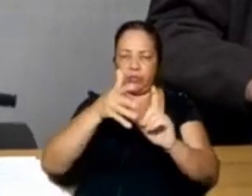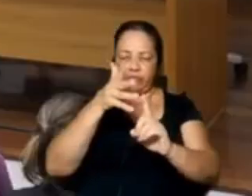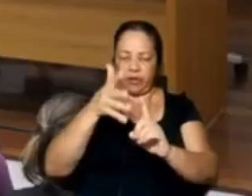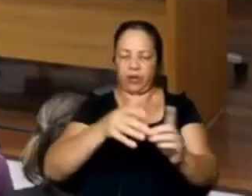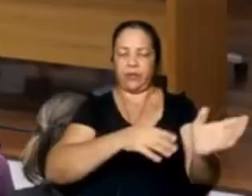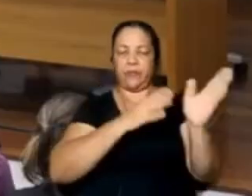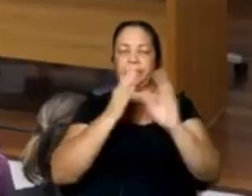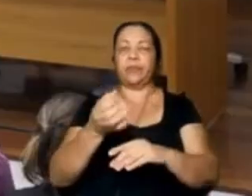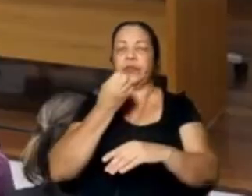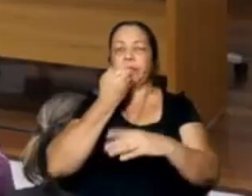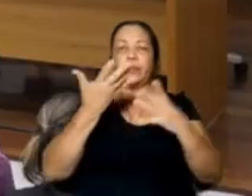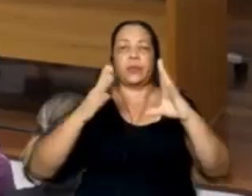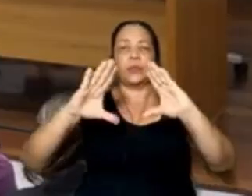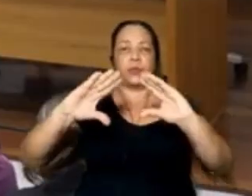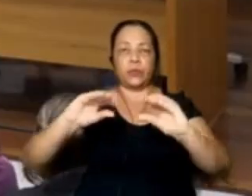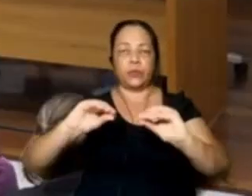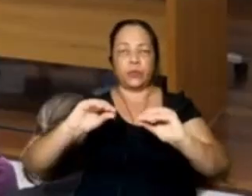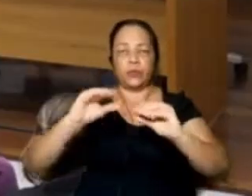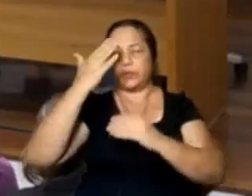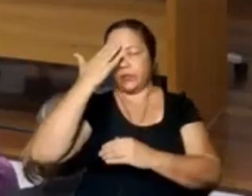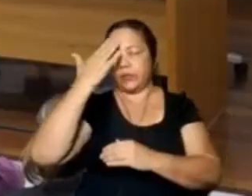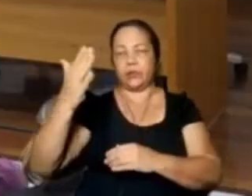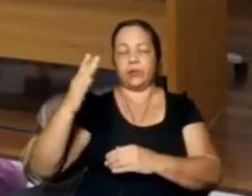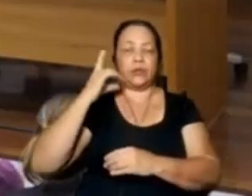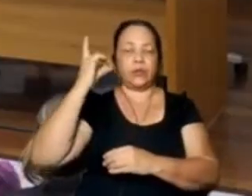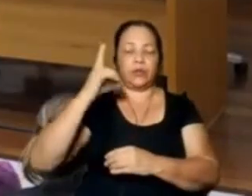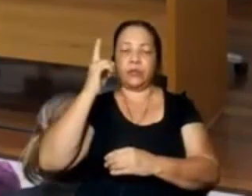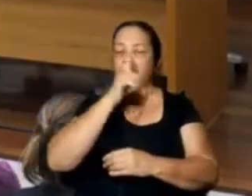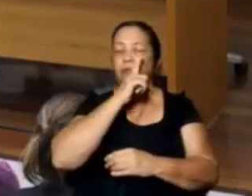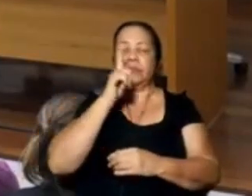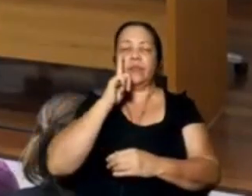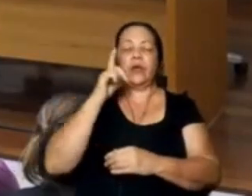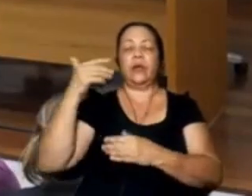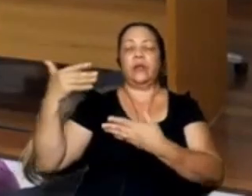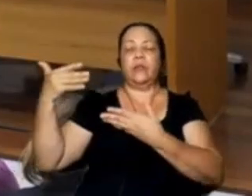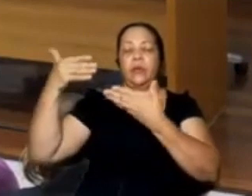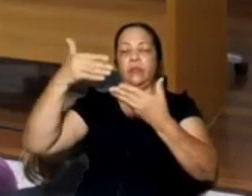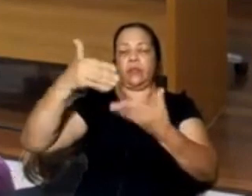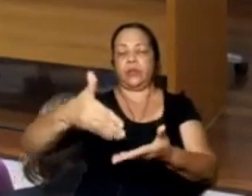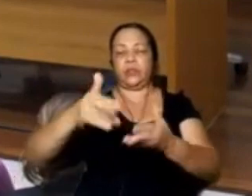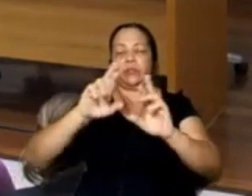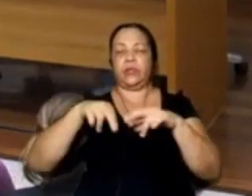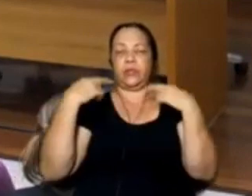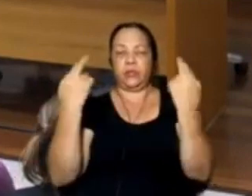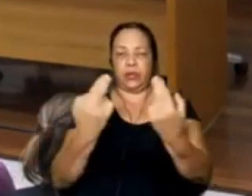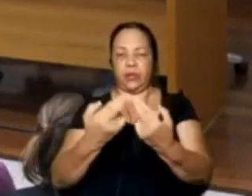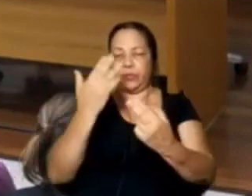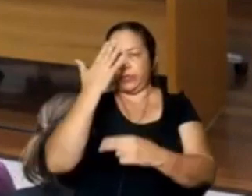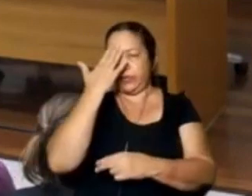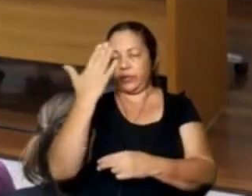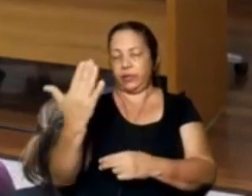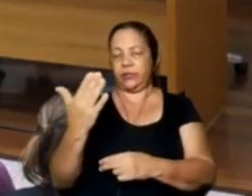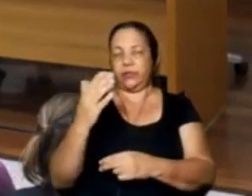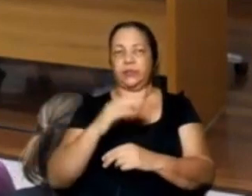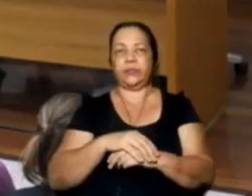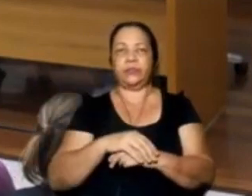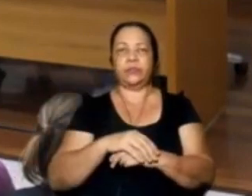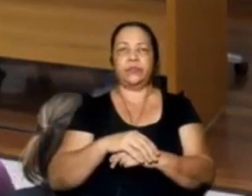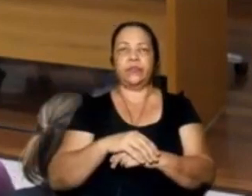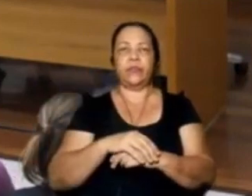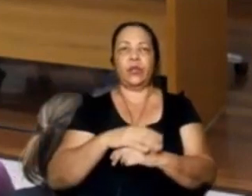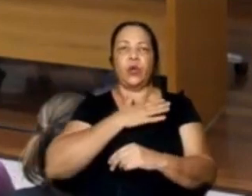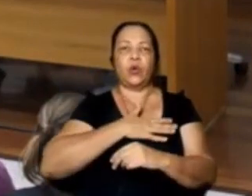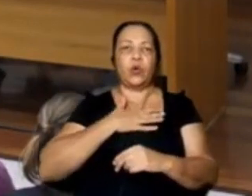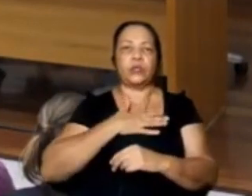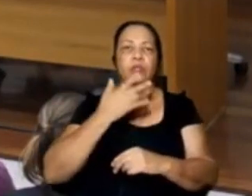Boa noite. Eu quero agradecer ao deputado pelo convite para participar aqui dessa reunião. Eu gostaria de dizer